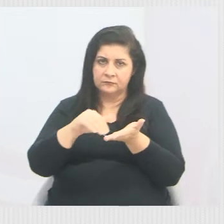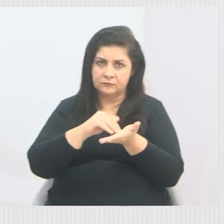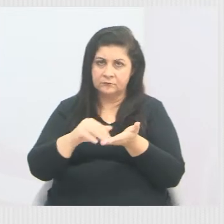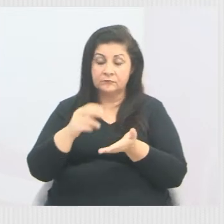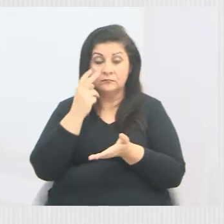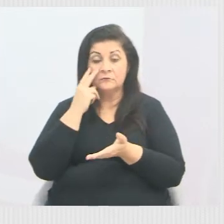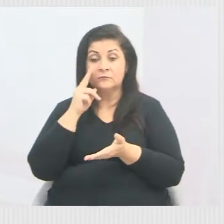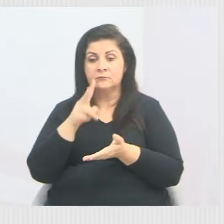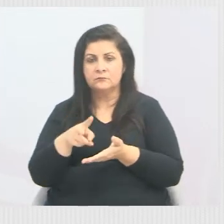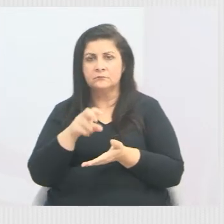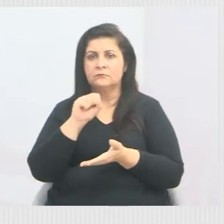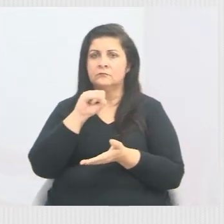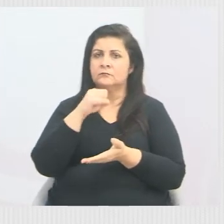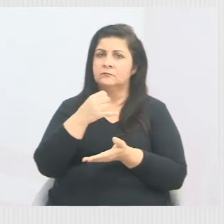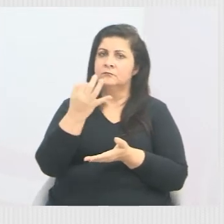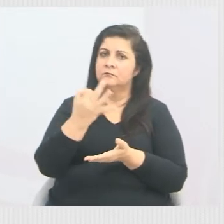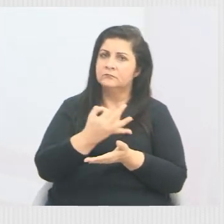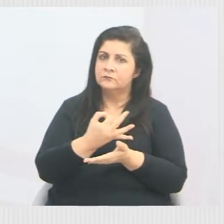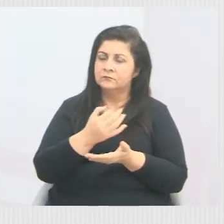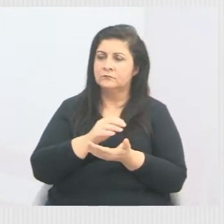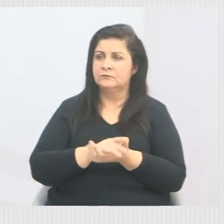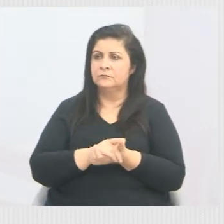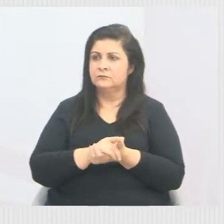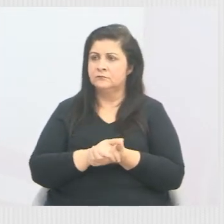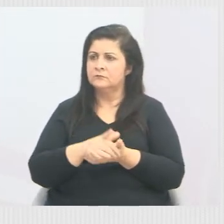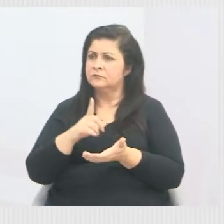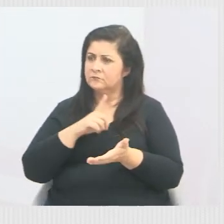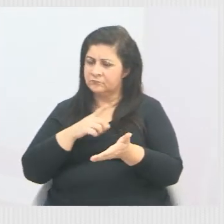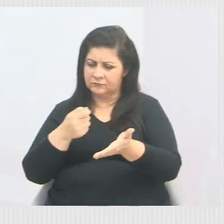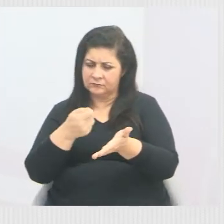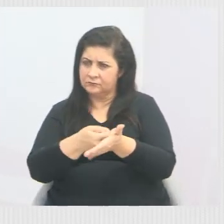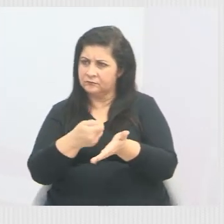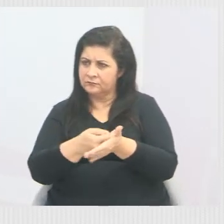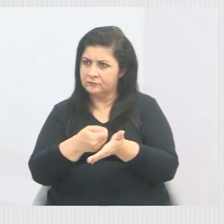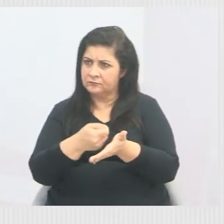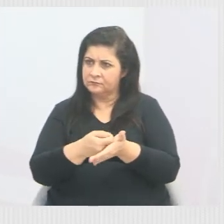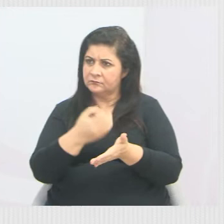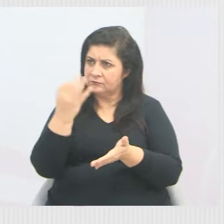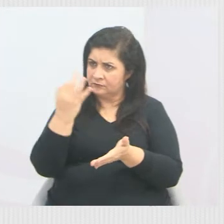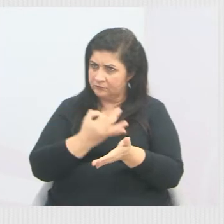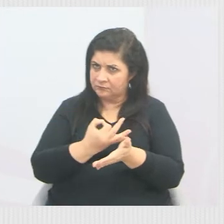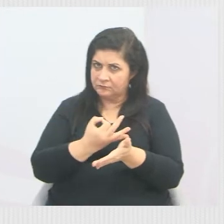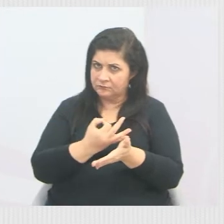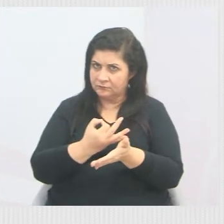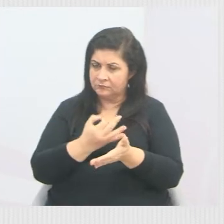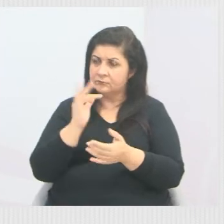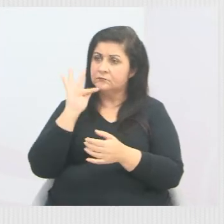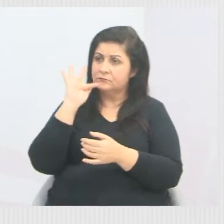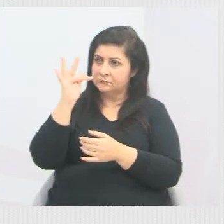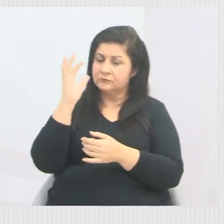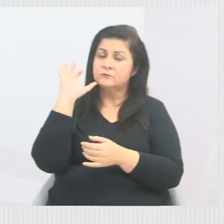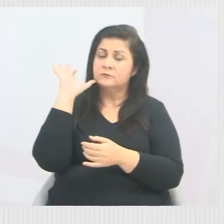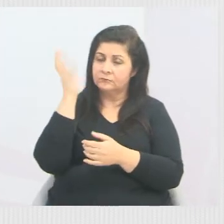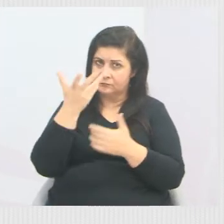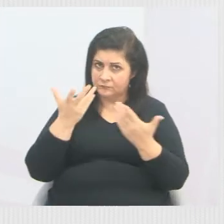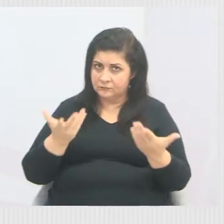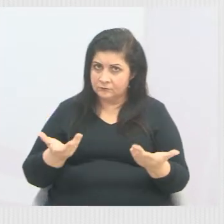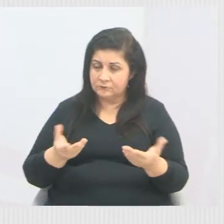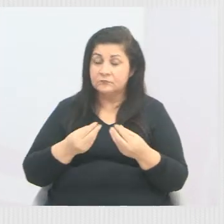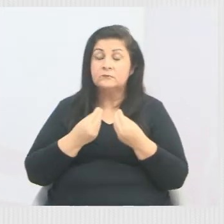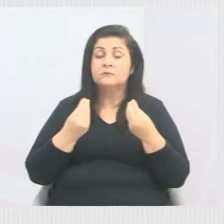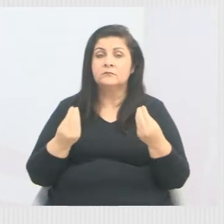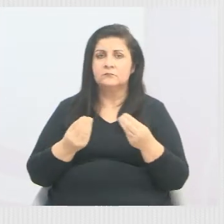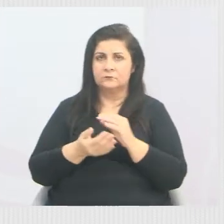verificar ainda esse pedido de empenho que você trouxe do ano anterior para este ano. Vai acontecer? Está